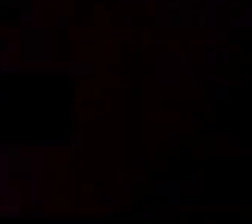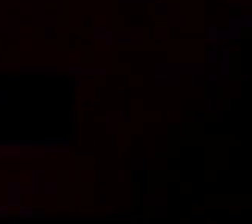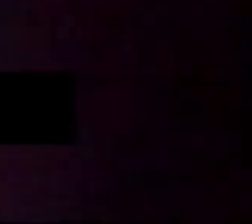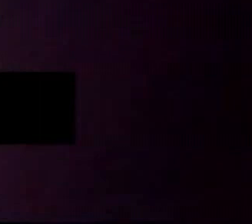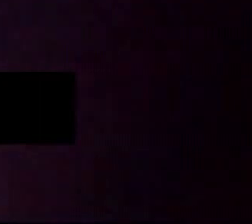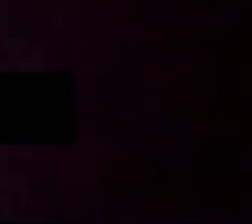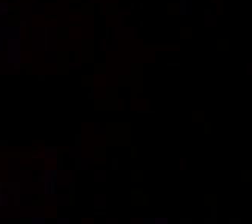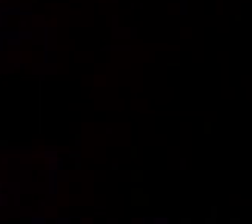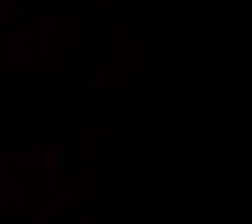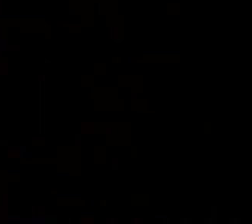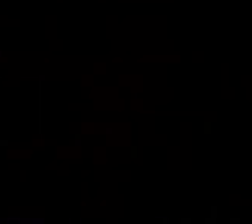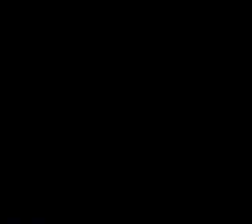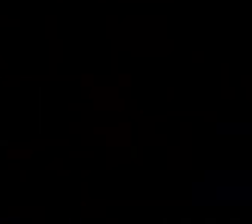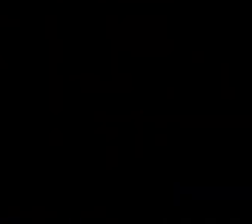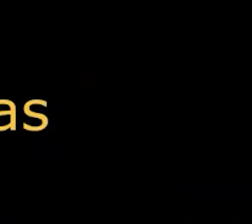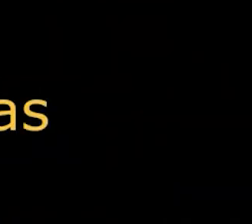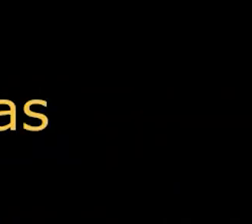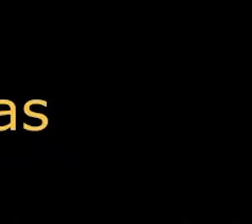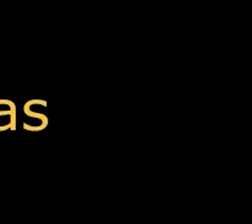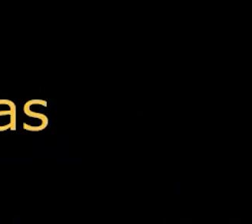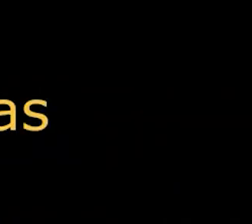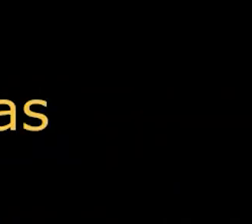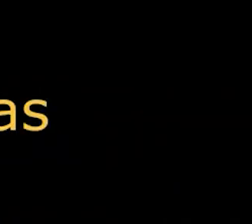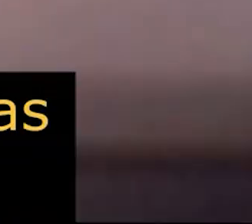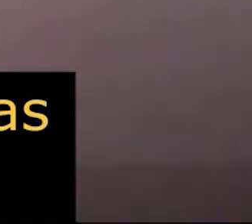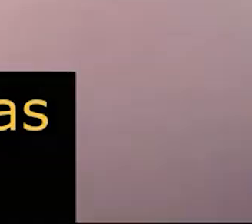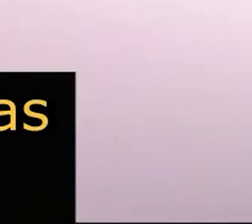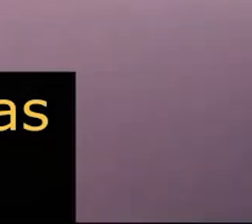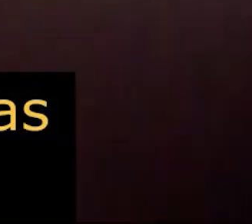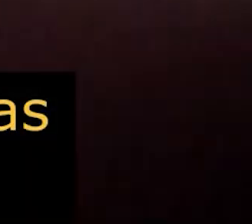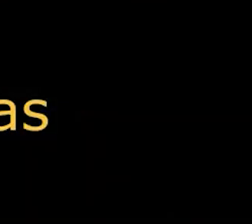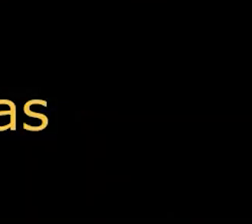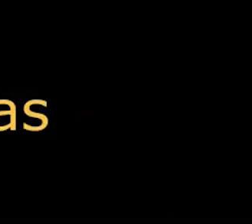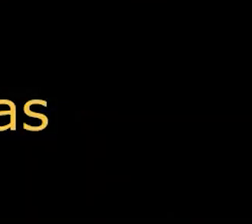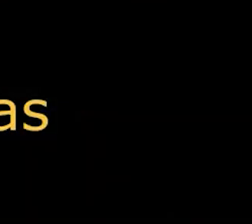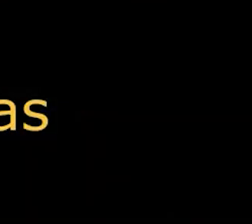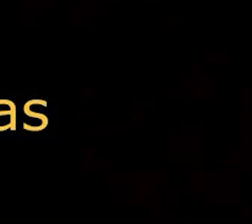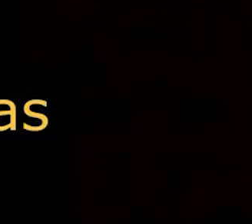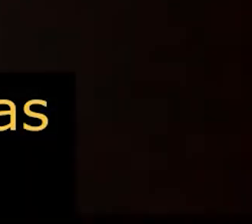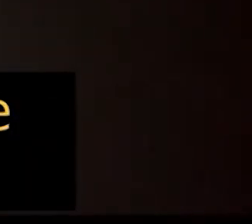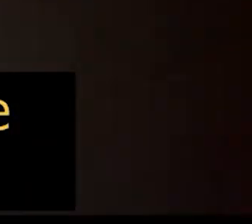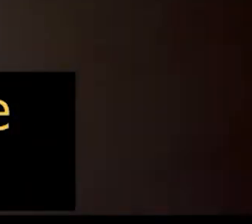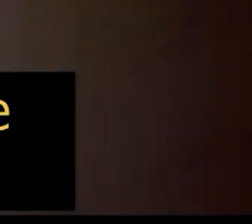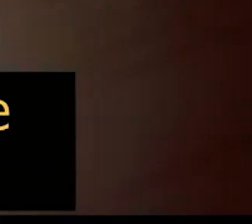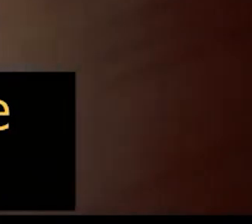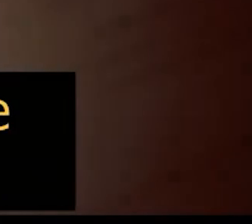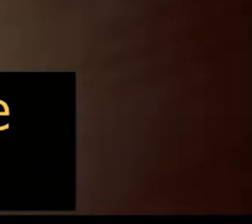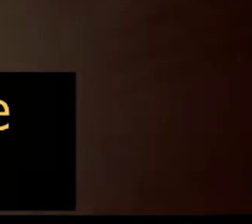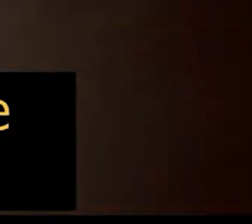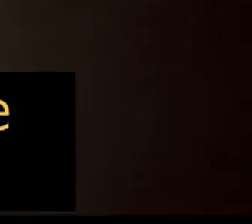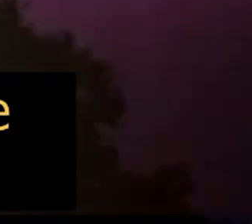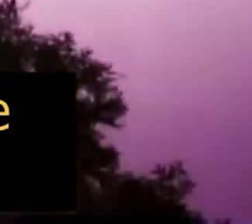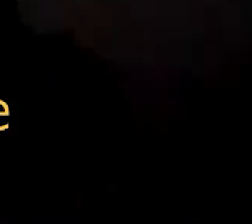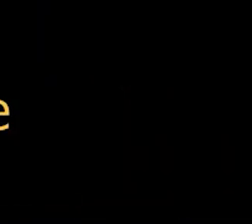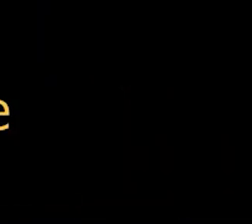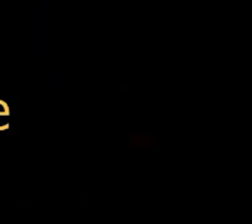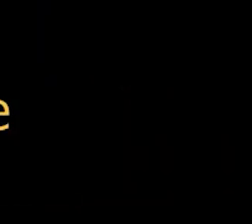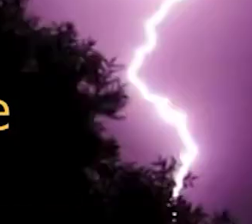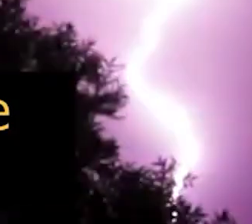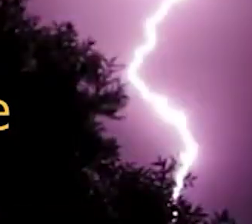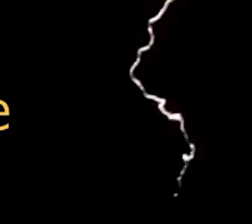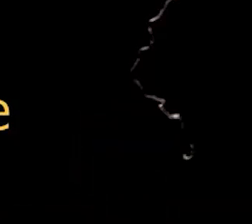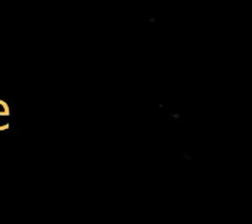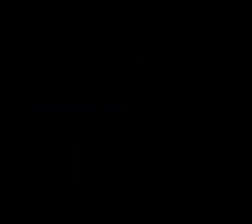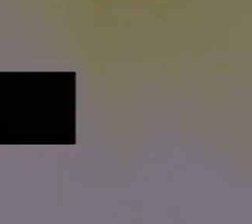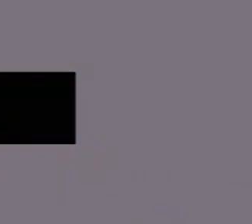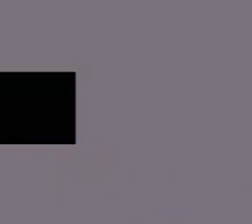a escritora se flagra imersa em um mundo de perigos, trapaças e horrores. E por mais que esteja finalmente dentro do tipo